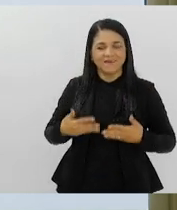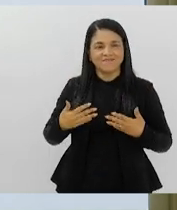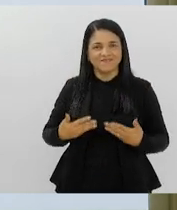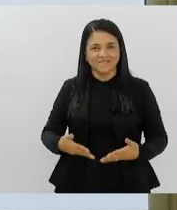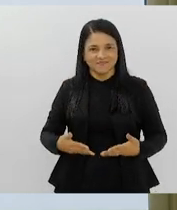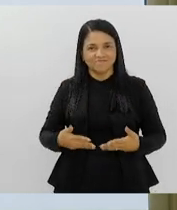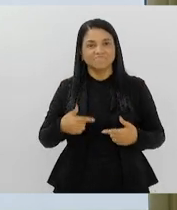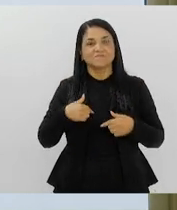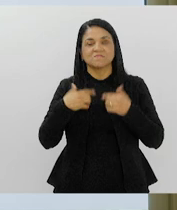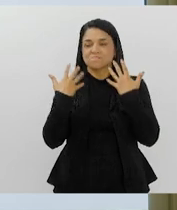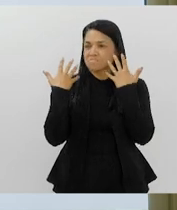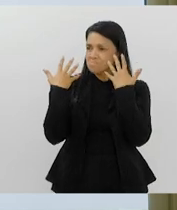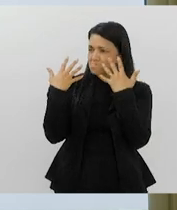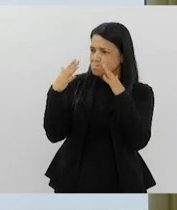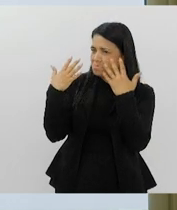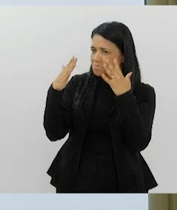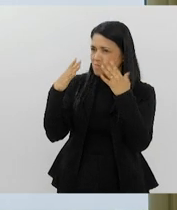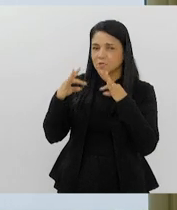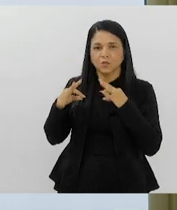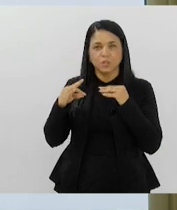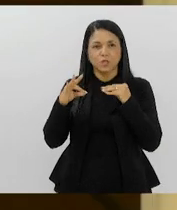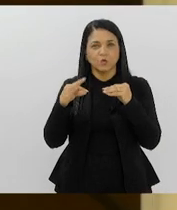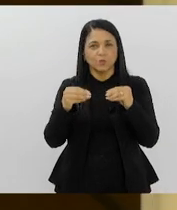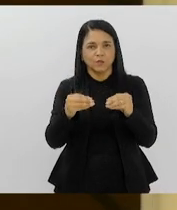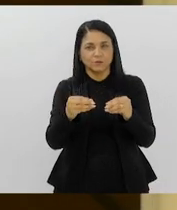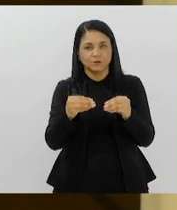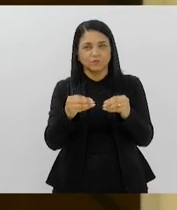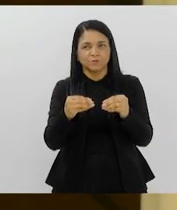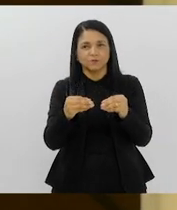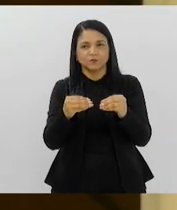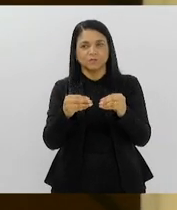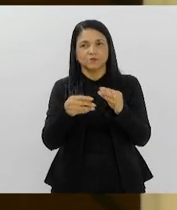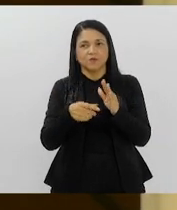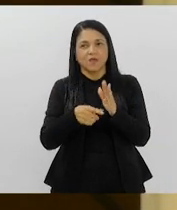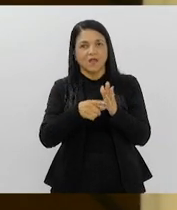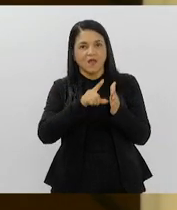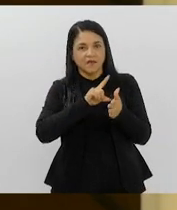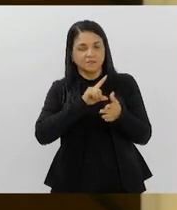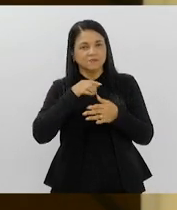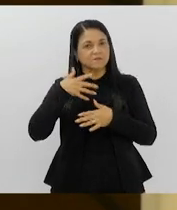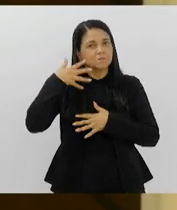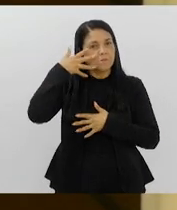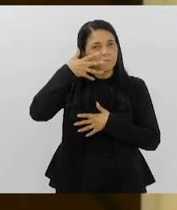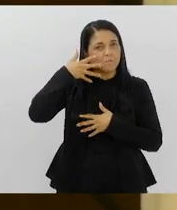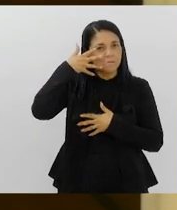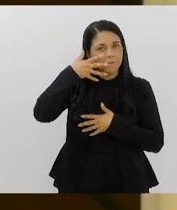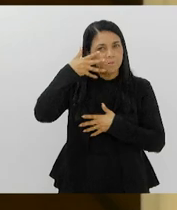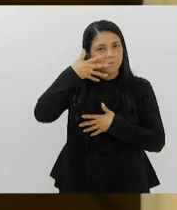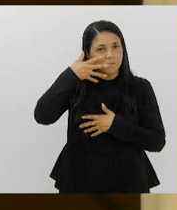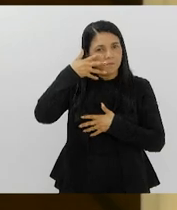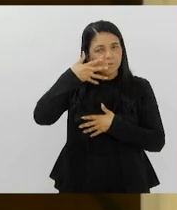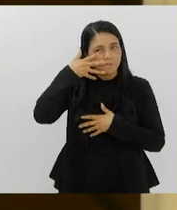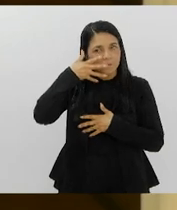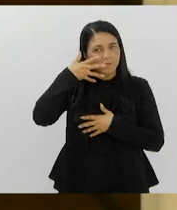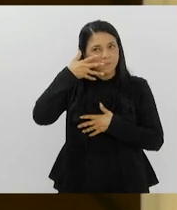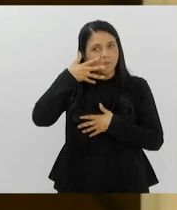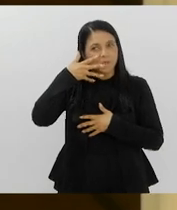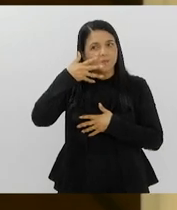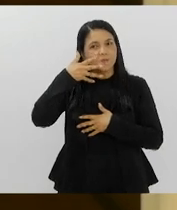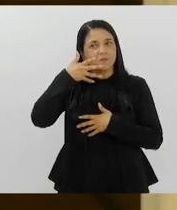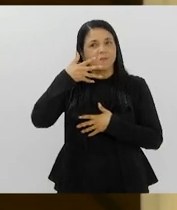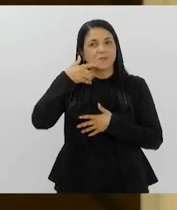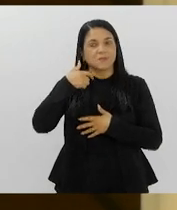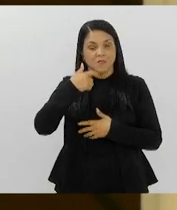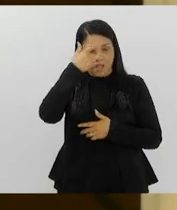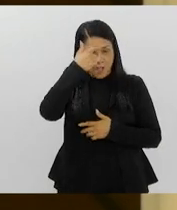Quero parabenizar todos os anteriores palestrantes e painelistas. Eu me vi